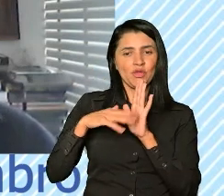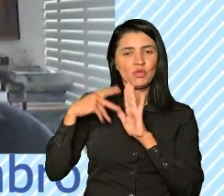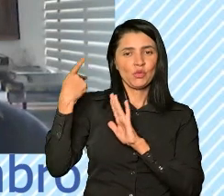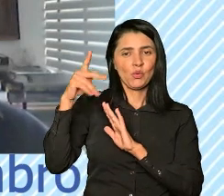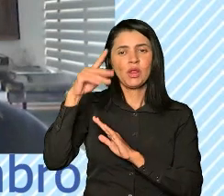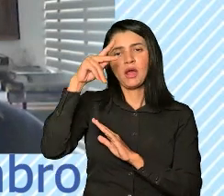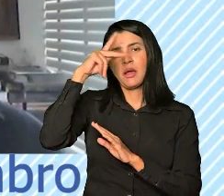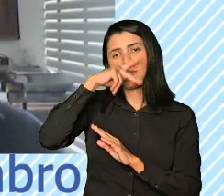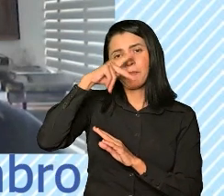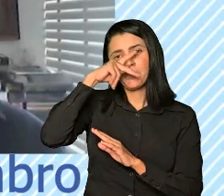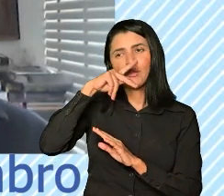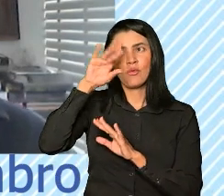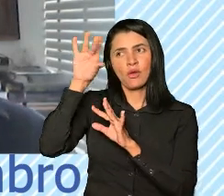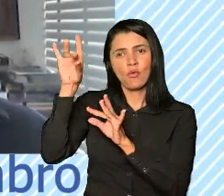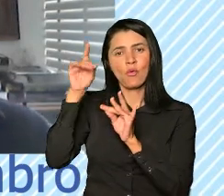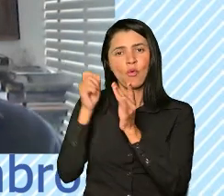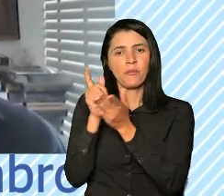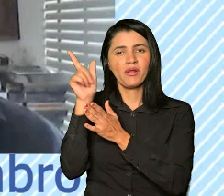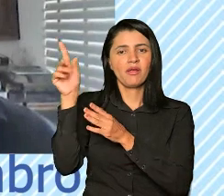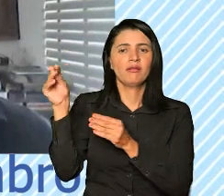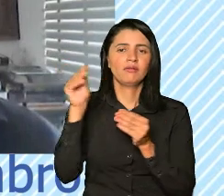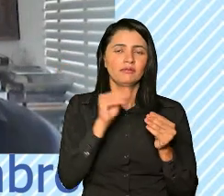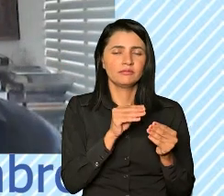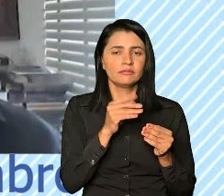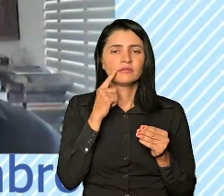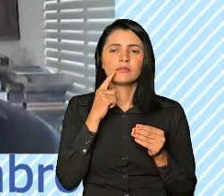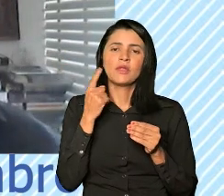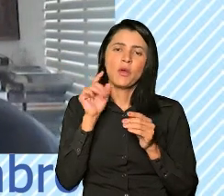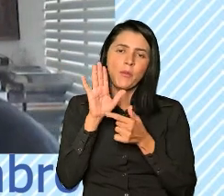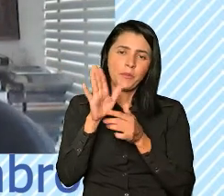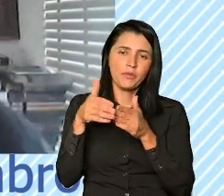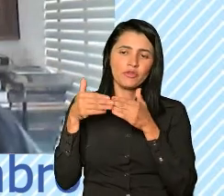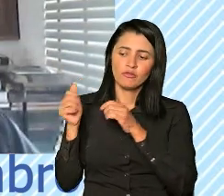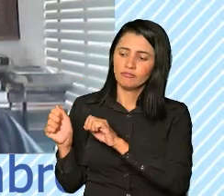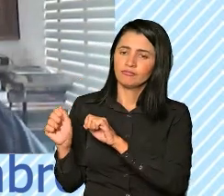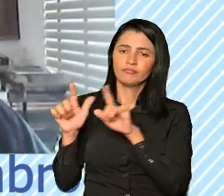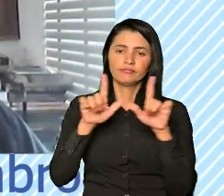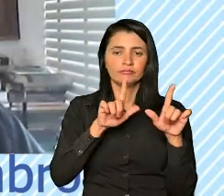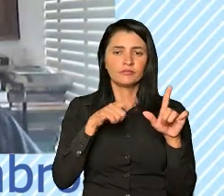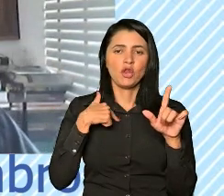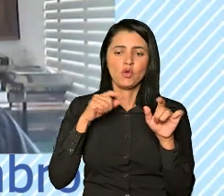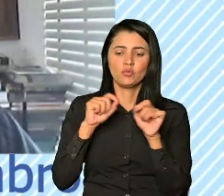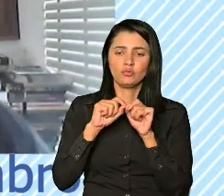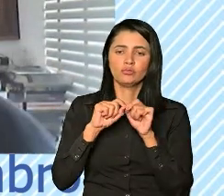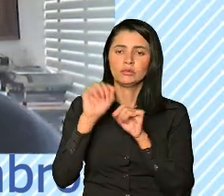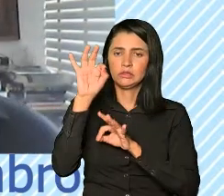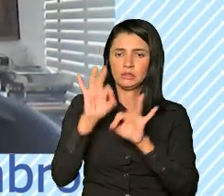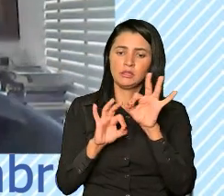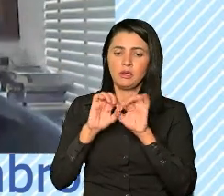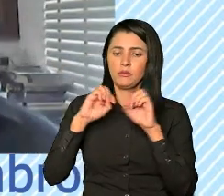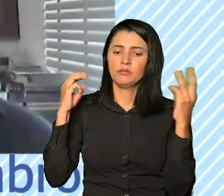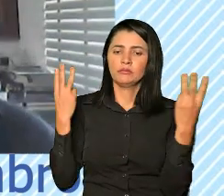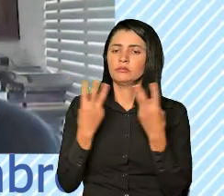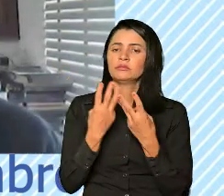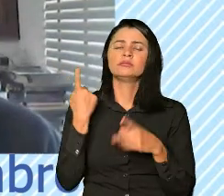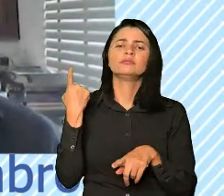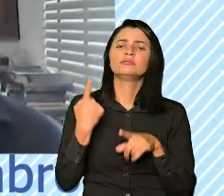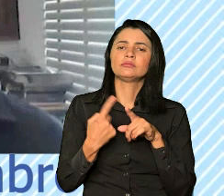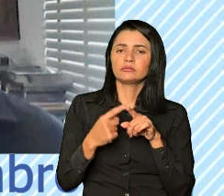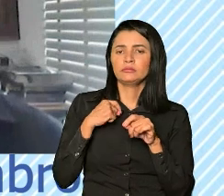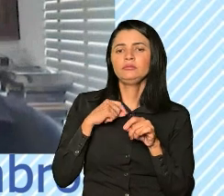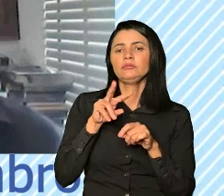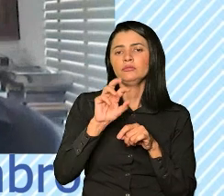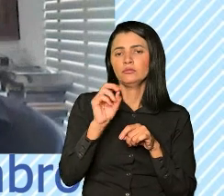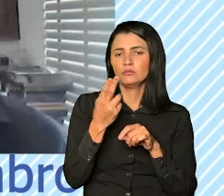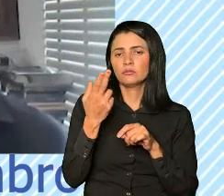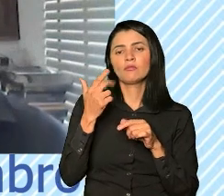Peru. Bem, eu pediria para colocar logo a minha exposição. Eu fiz um PowerPoint pelo fato de que eu vou trabalhar